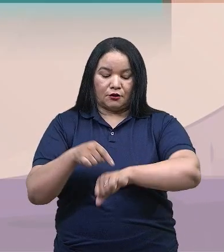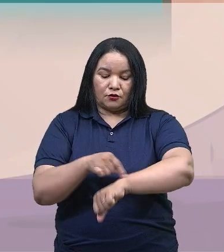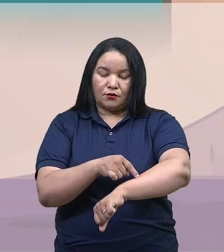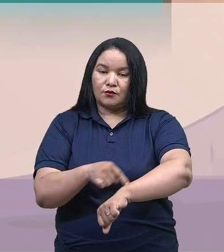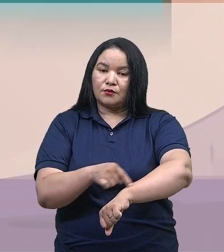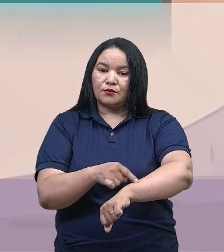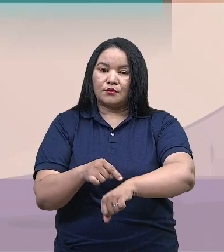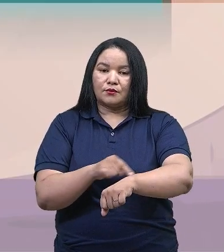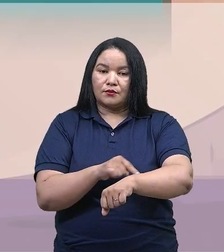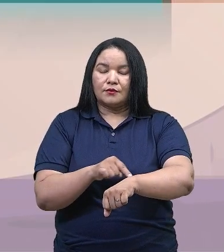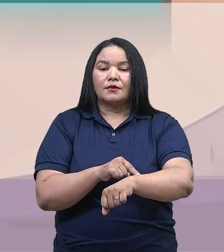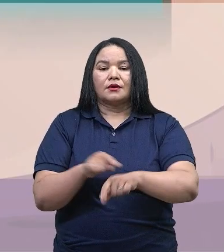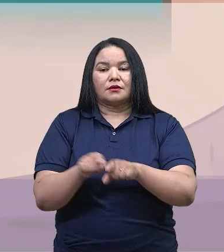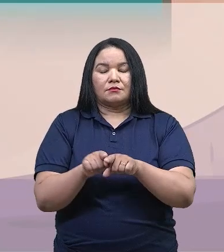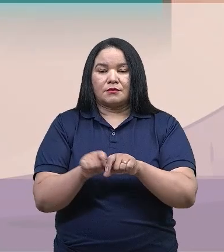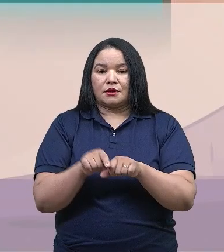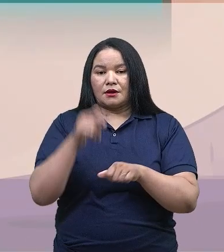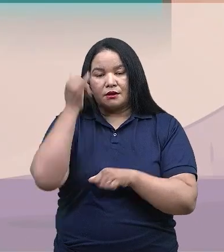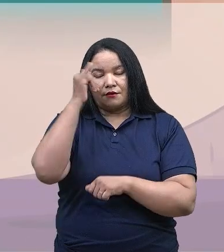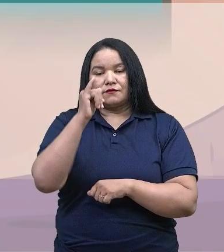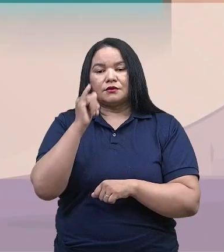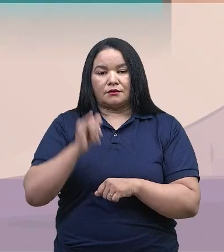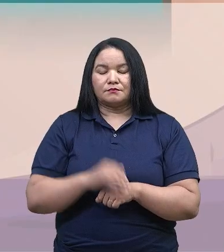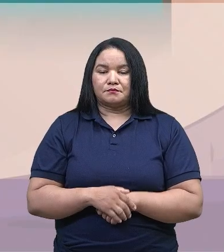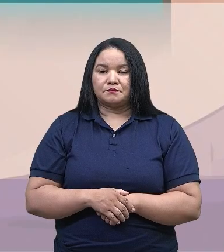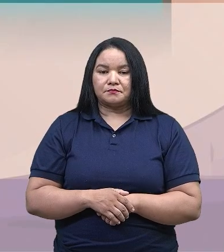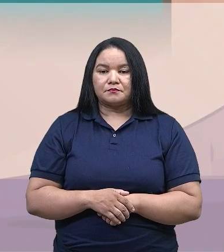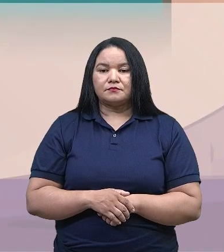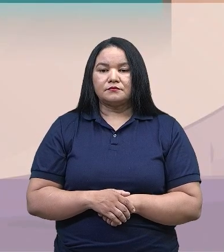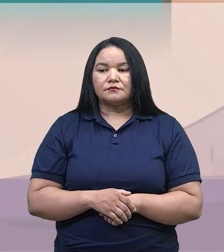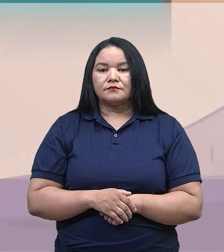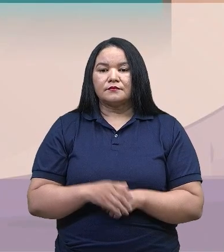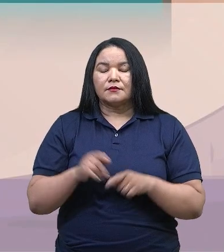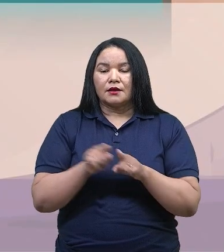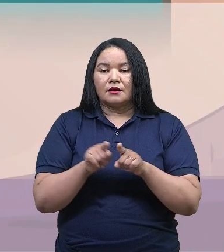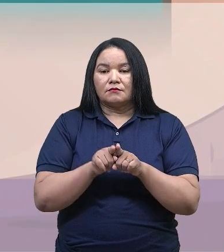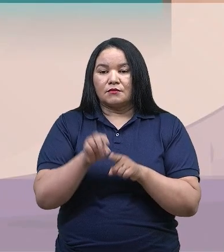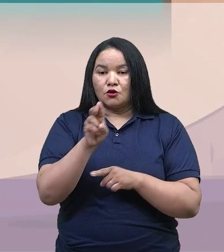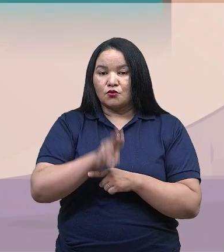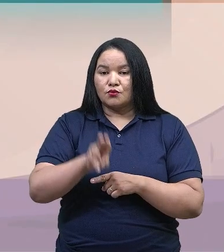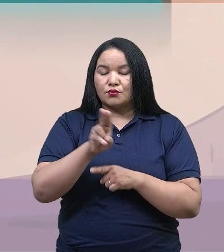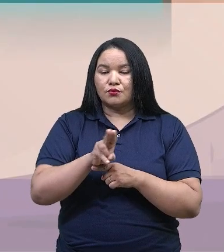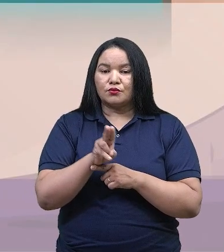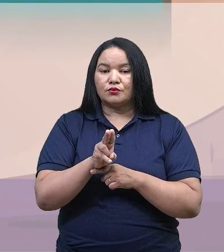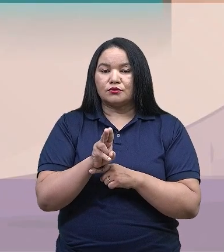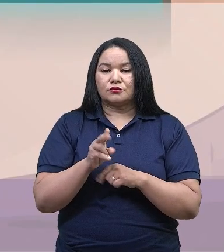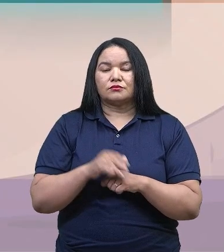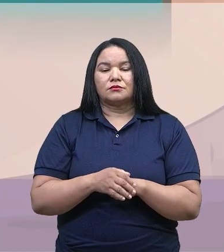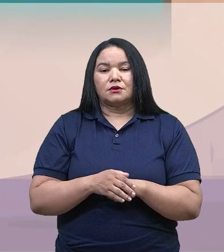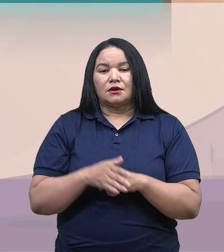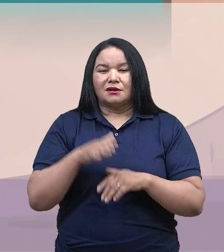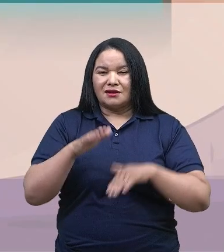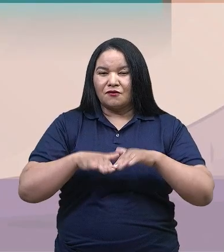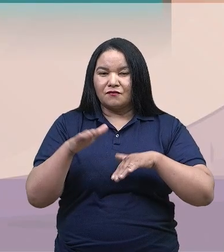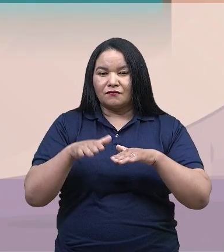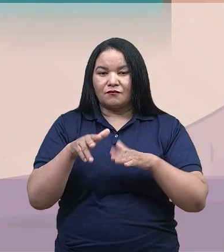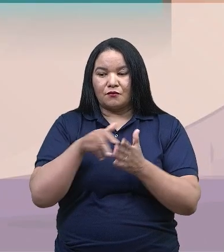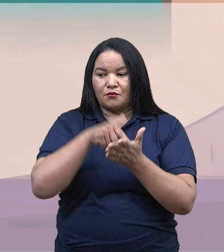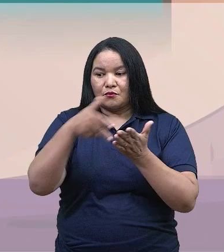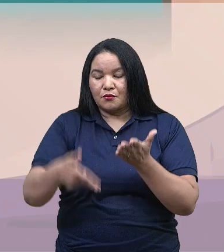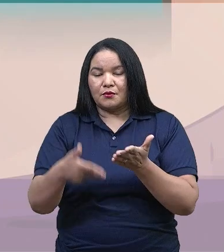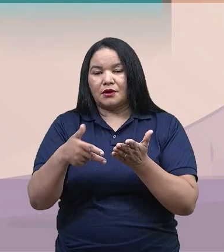nosso braço, ok? O uso desses equipamentos ele transforma uma queda potencialmente grave em um